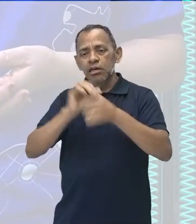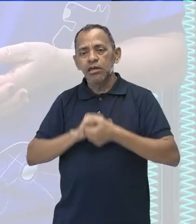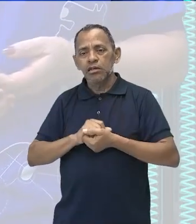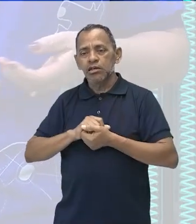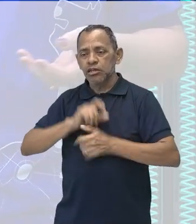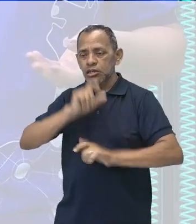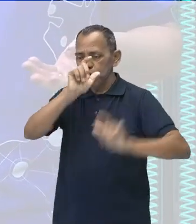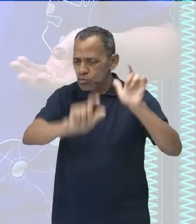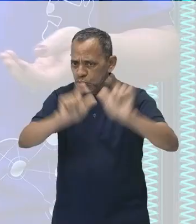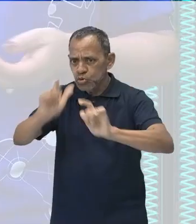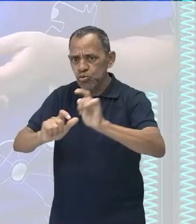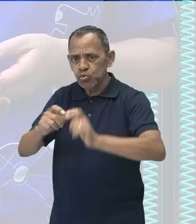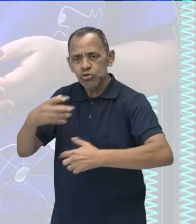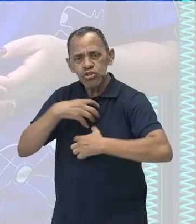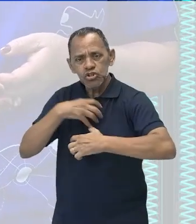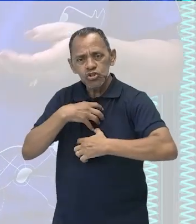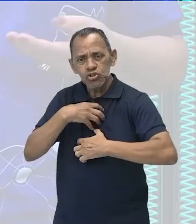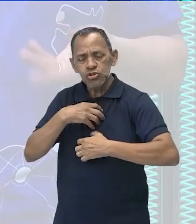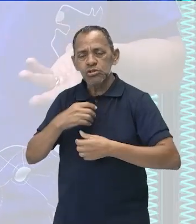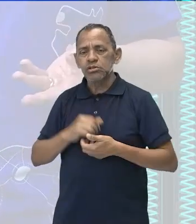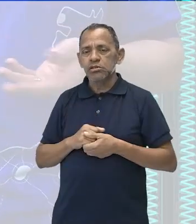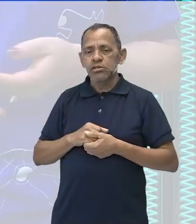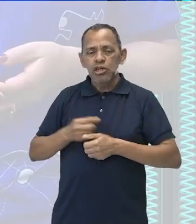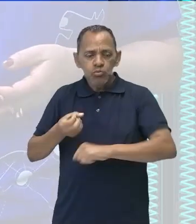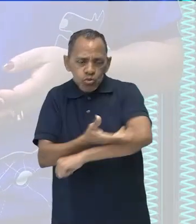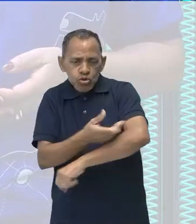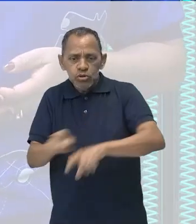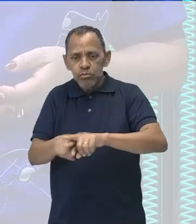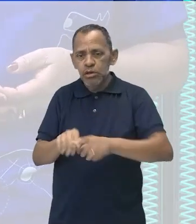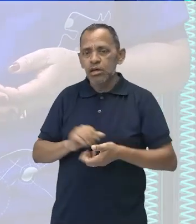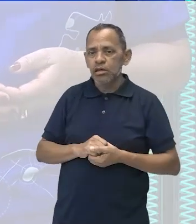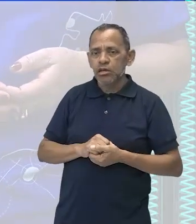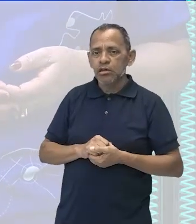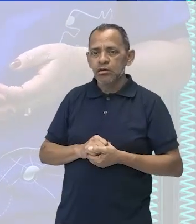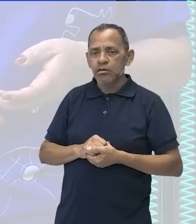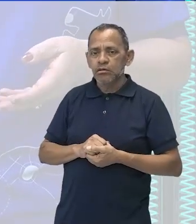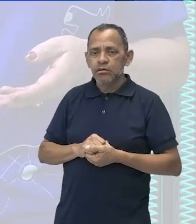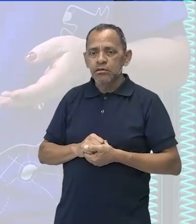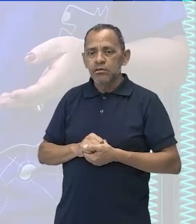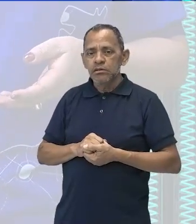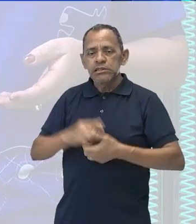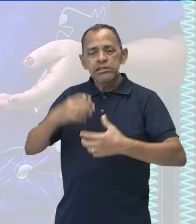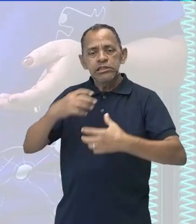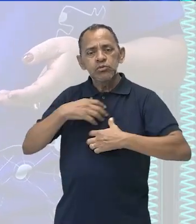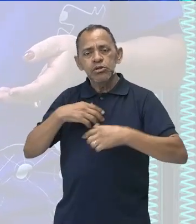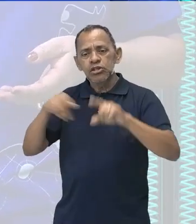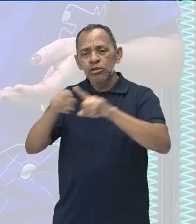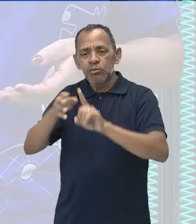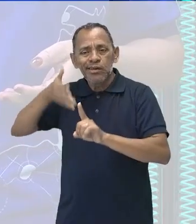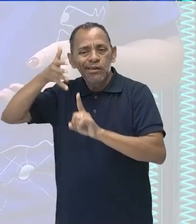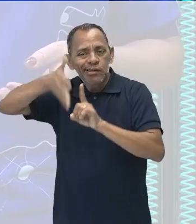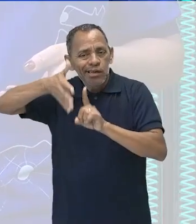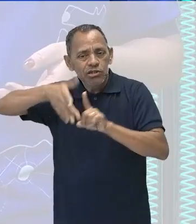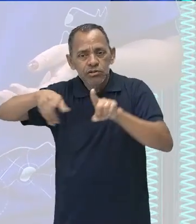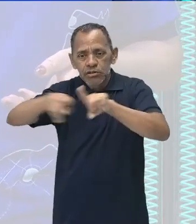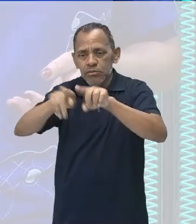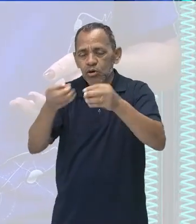emoções, com a coreografia que reflete sentimentos e narrativas. Mais uma vez, voltando à